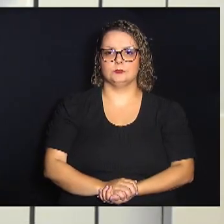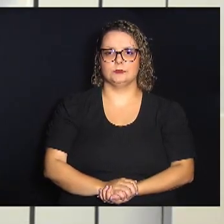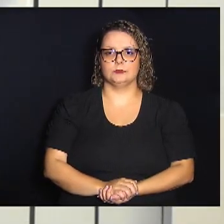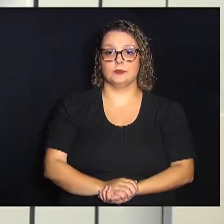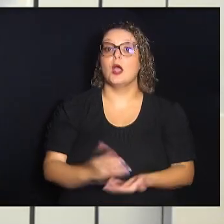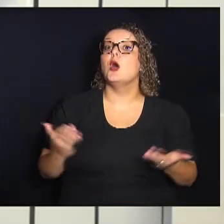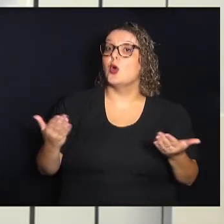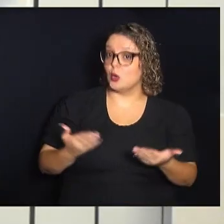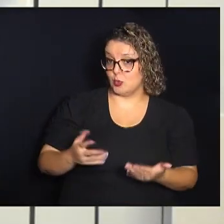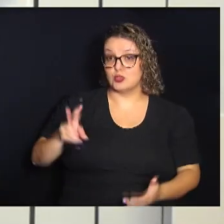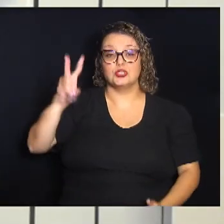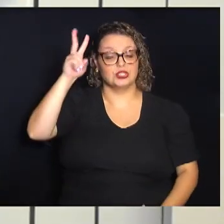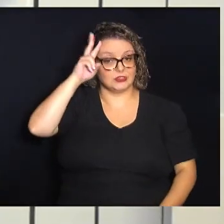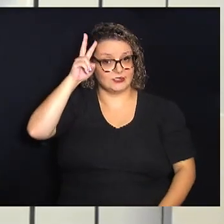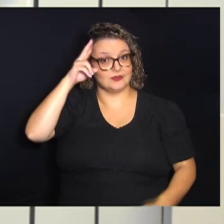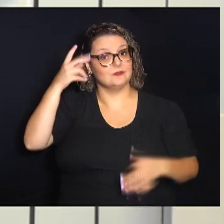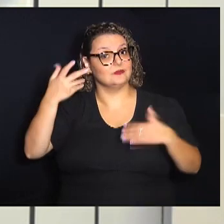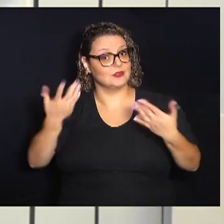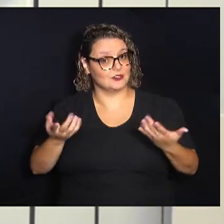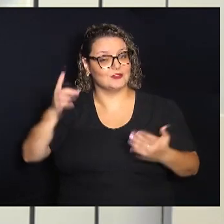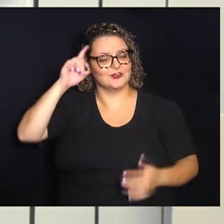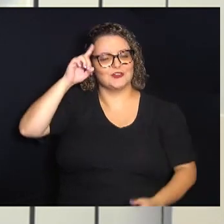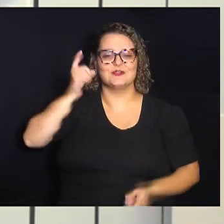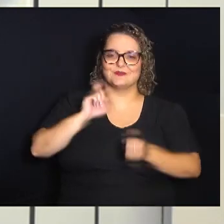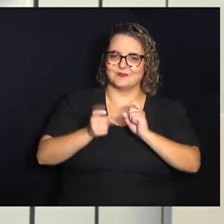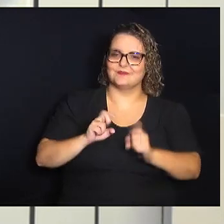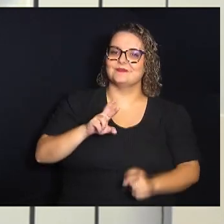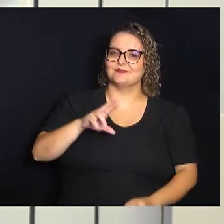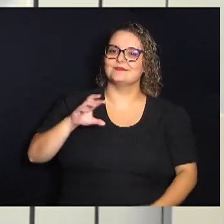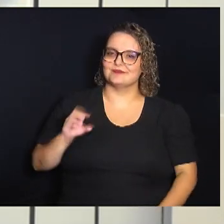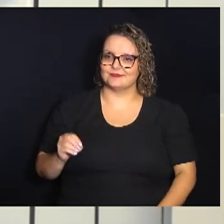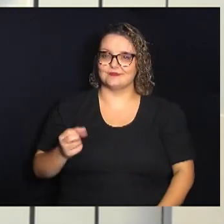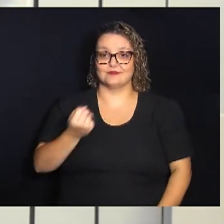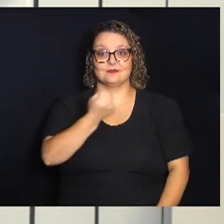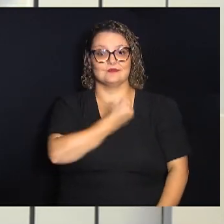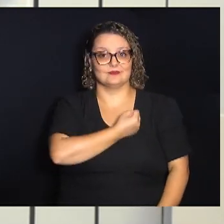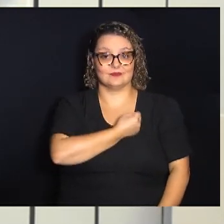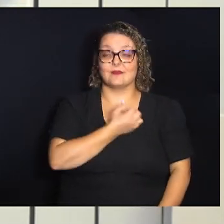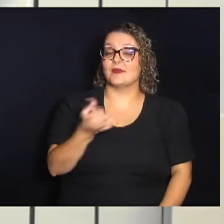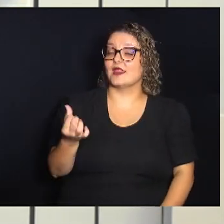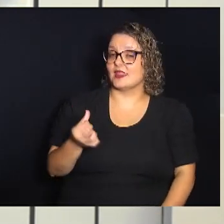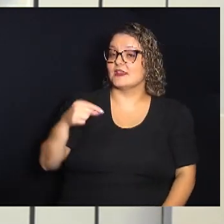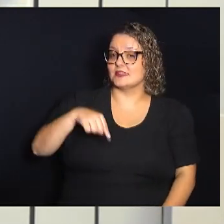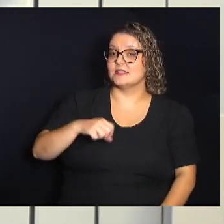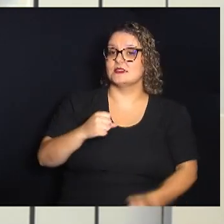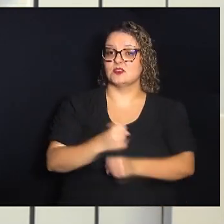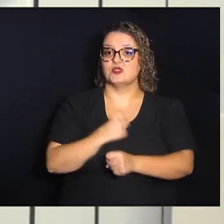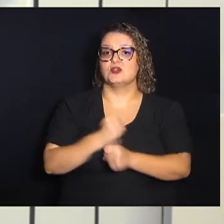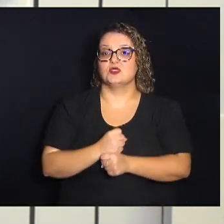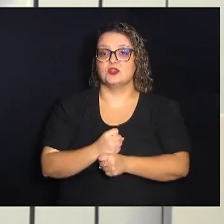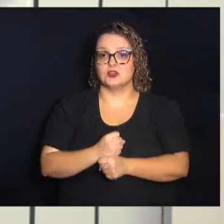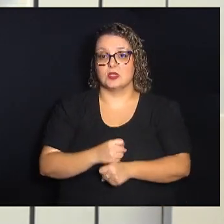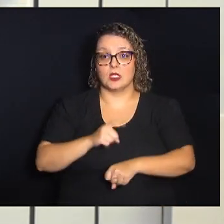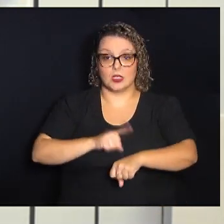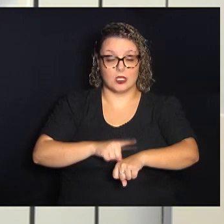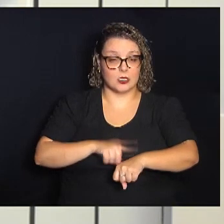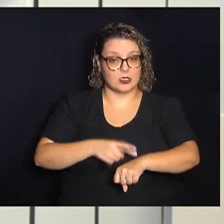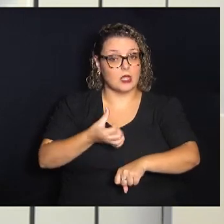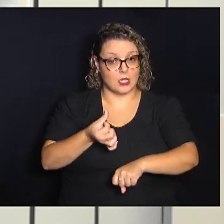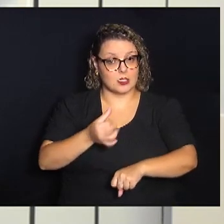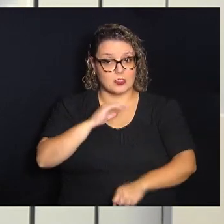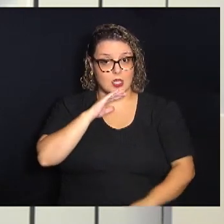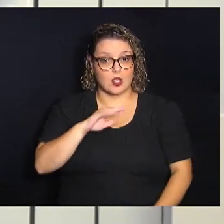Hoje é segunda-feira, portanto é dia de reunião ordinária, a sexta deste ano. E a partir das 6 horas da tarde,